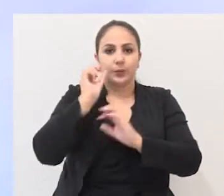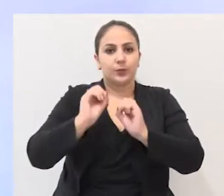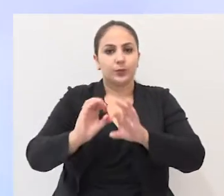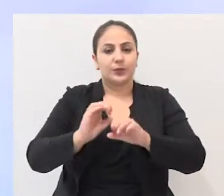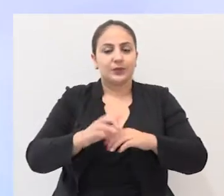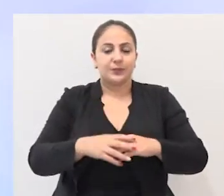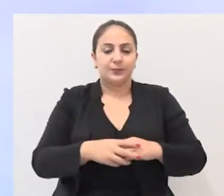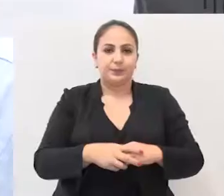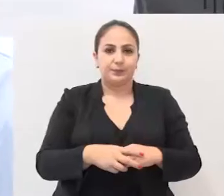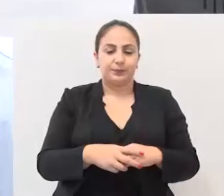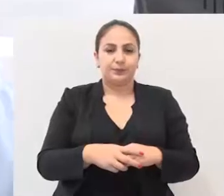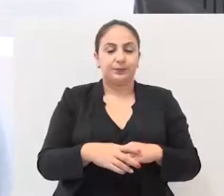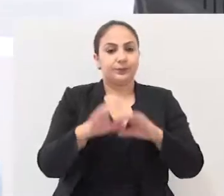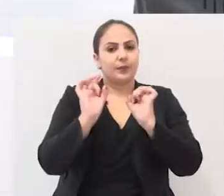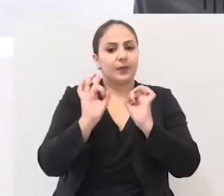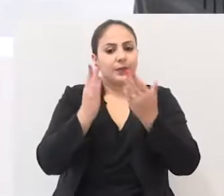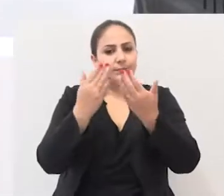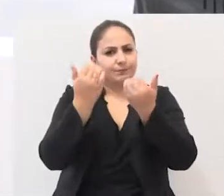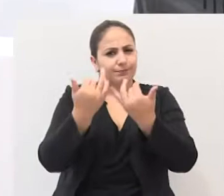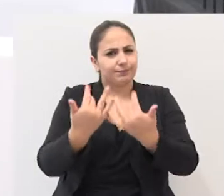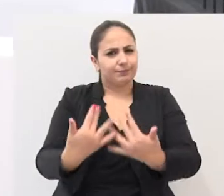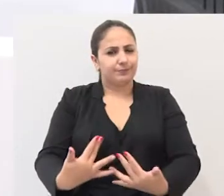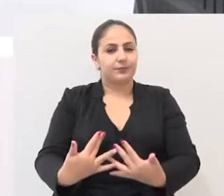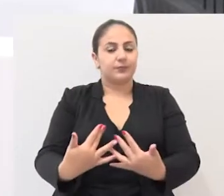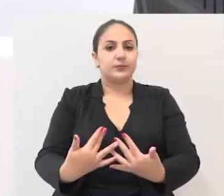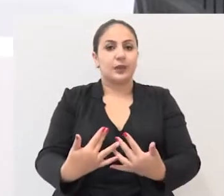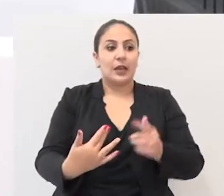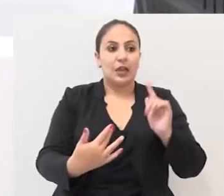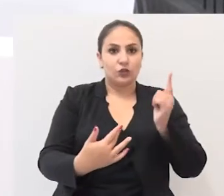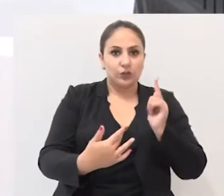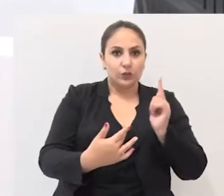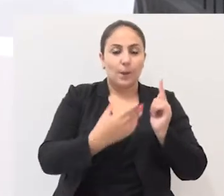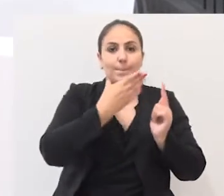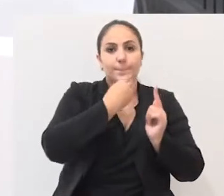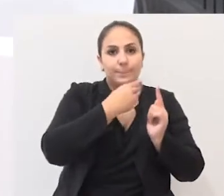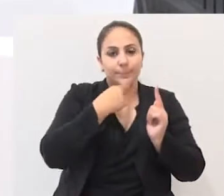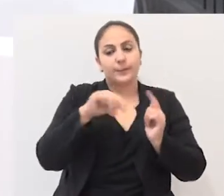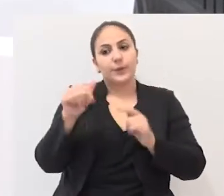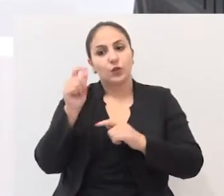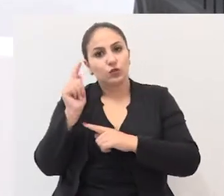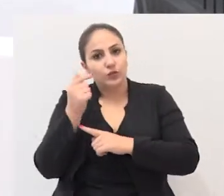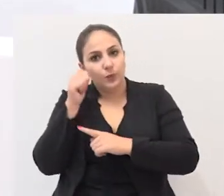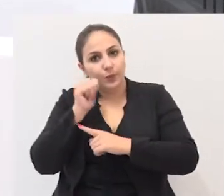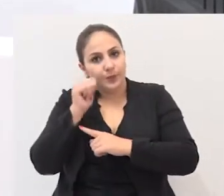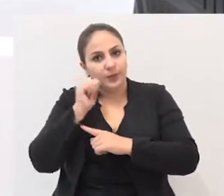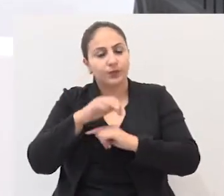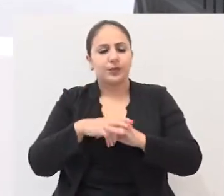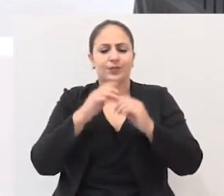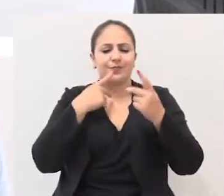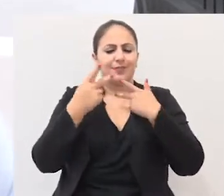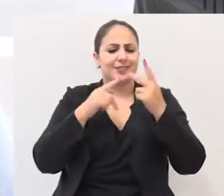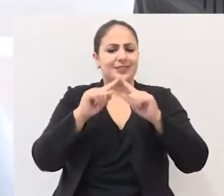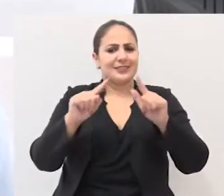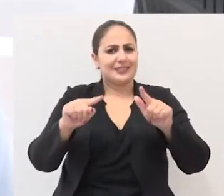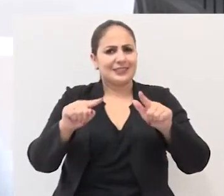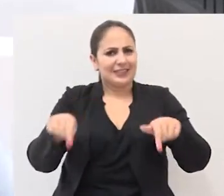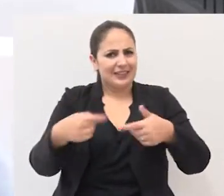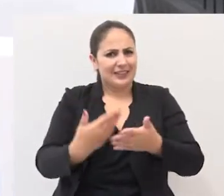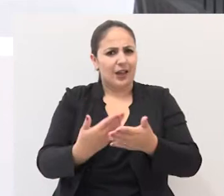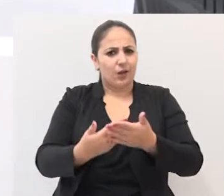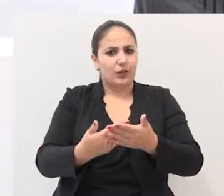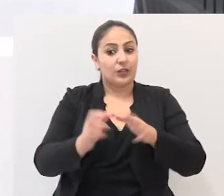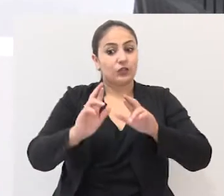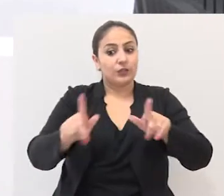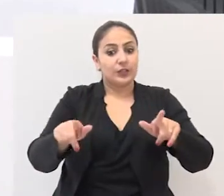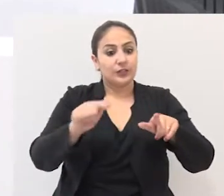da Educação. Especificando gênero masculino e feminino, a gente especifica que em sala de aula seja tratada a diferença